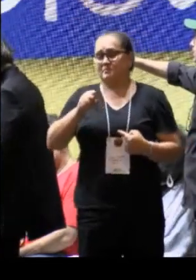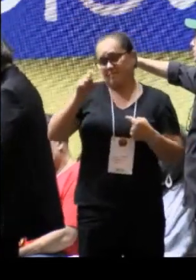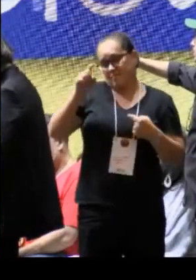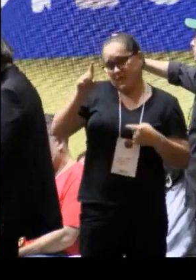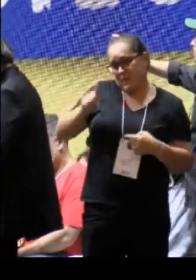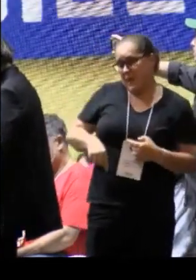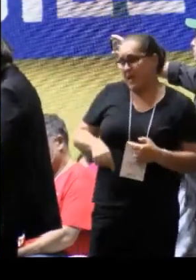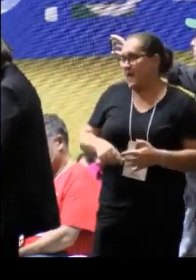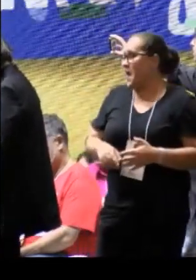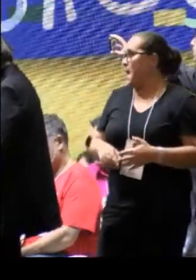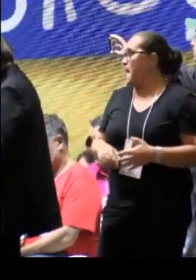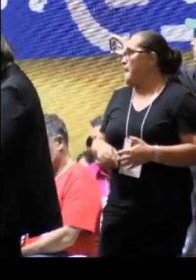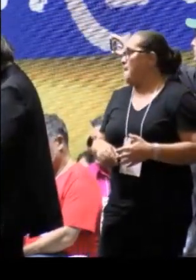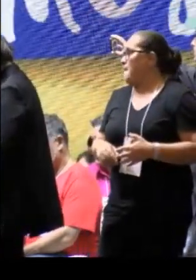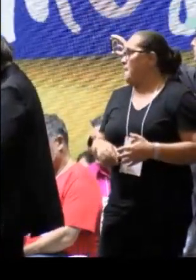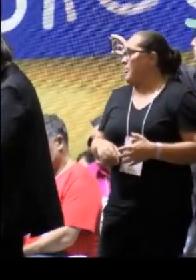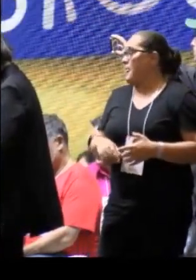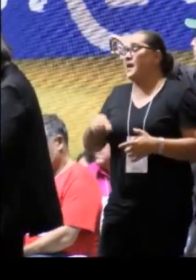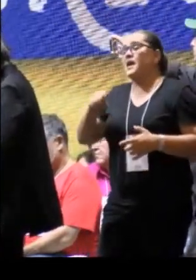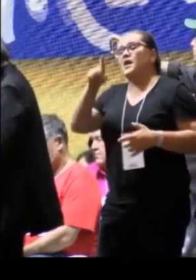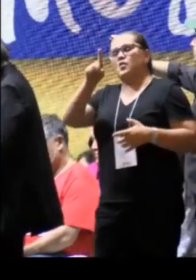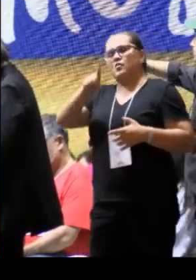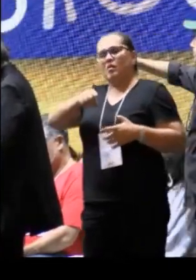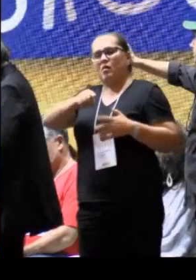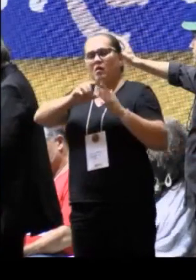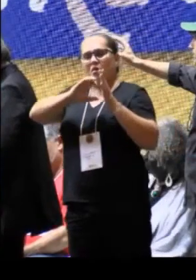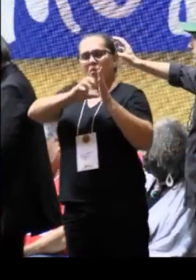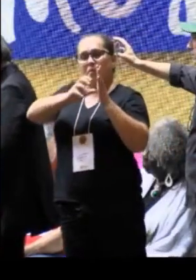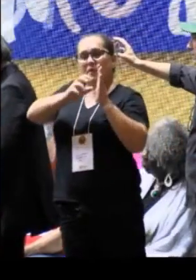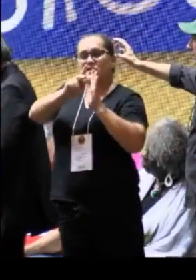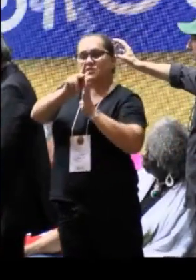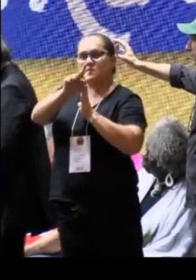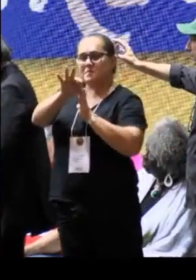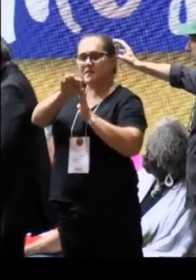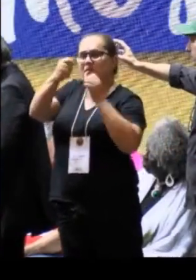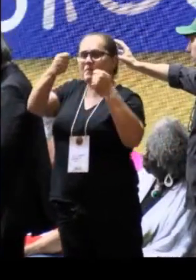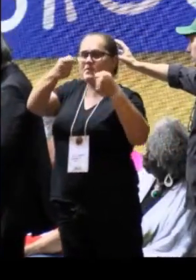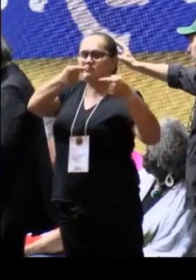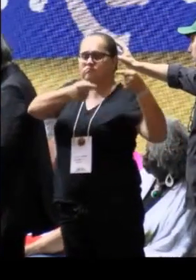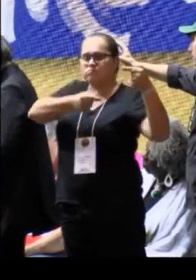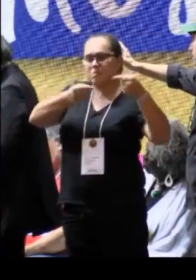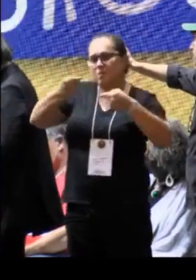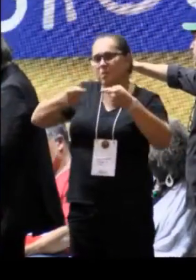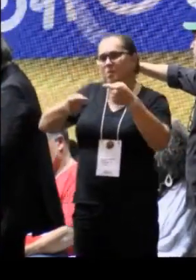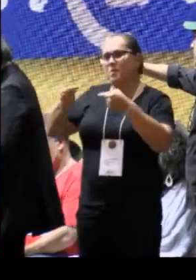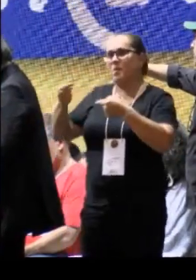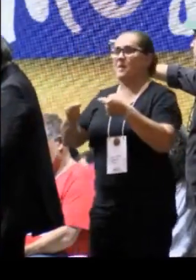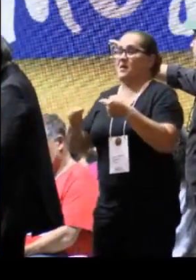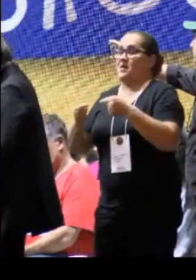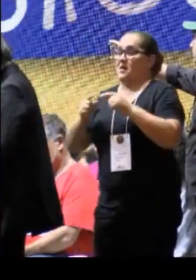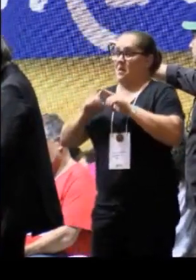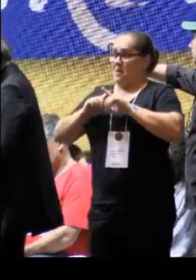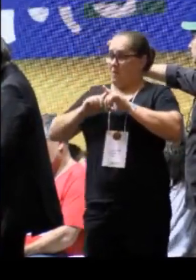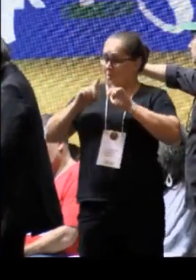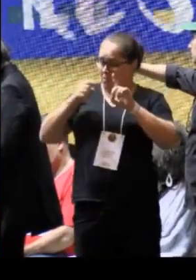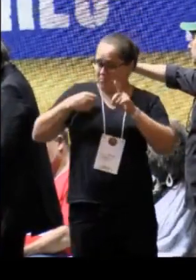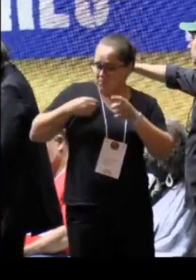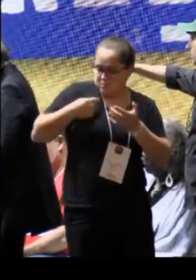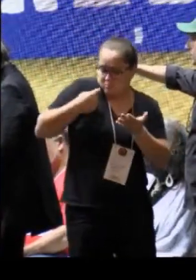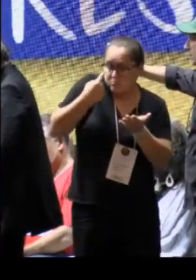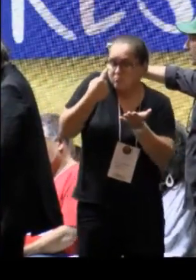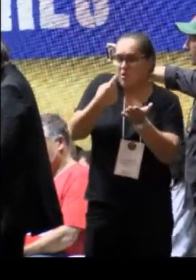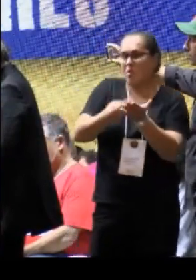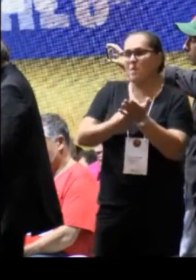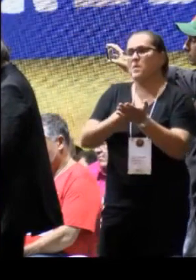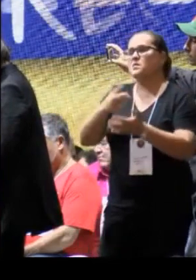esse mundo novo que o PT precisa dialogar. Sem abrir mão dos nossos compromissos